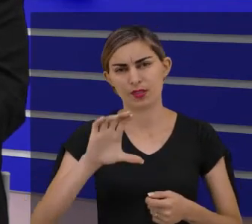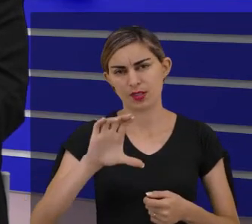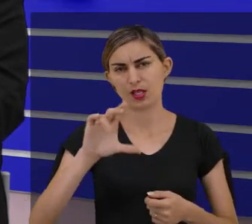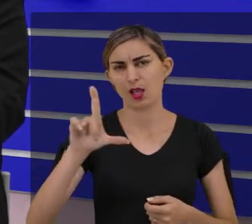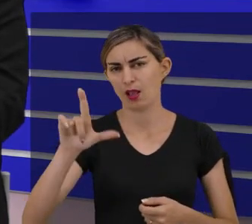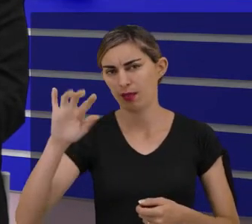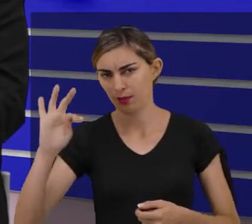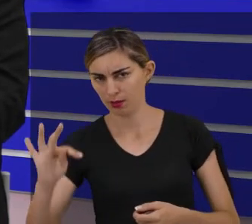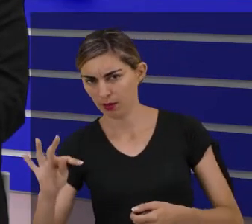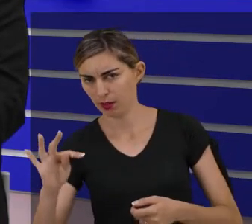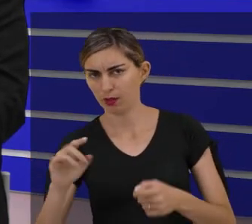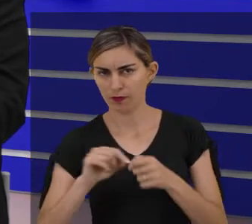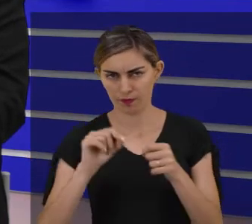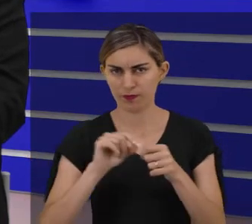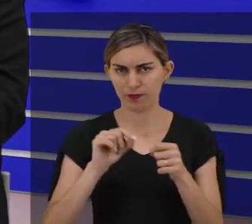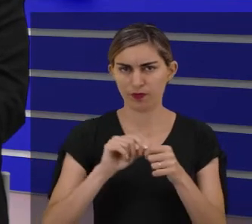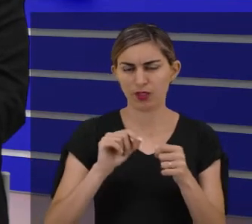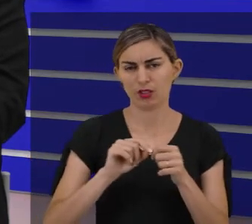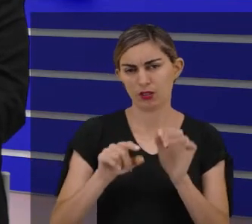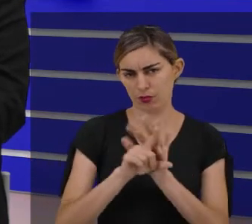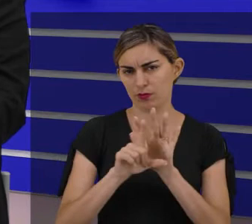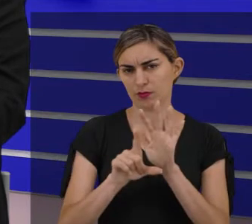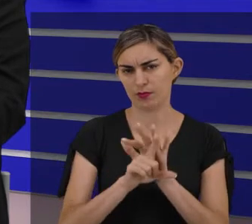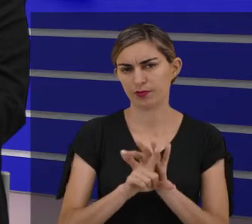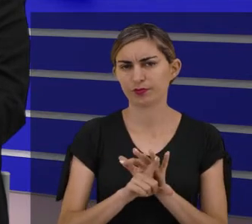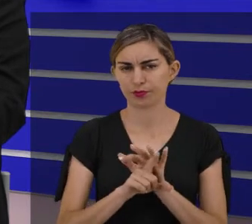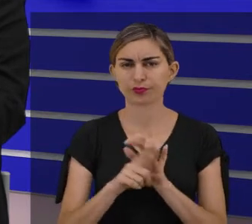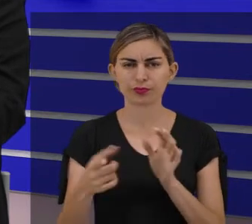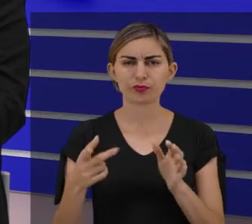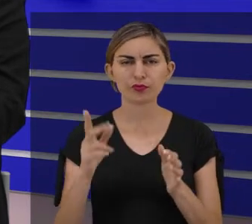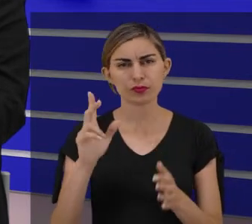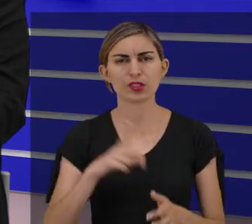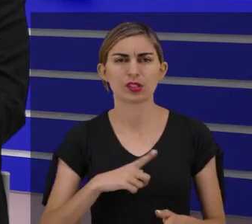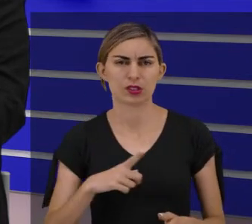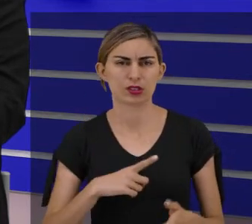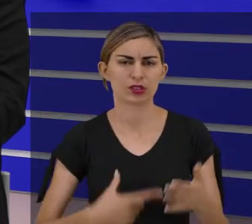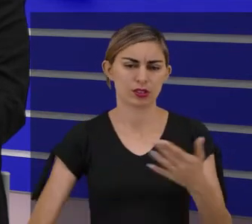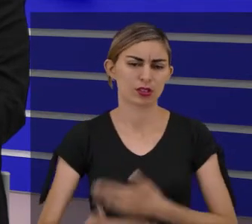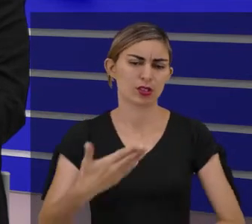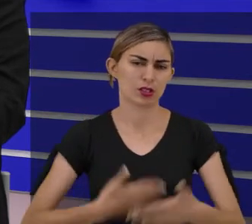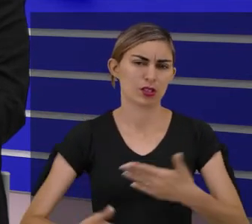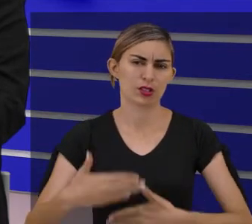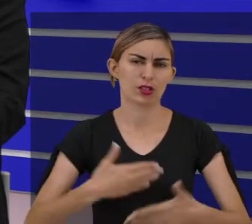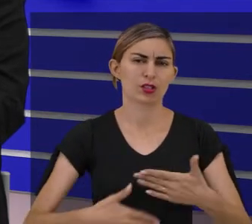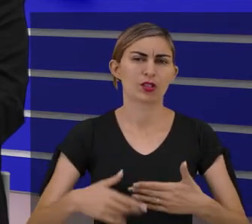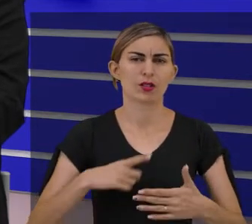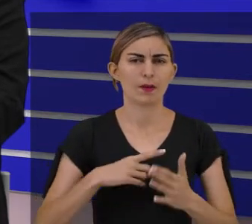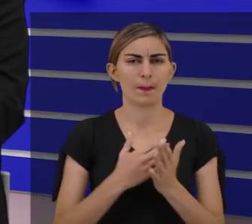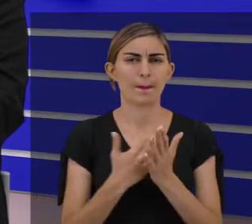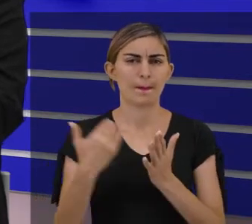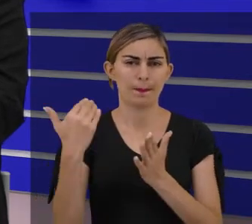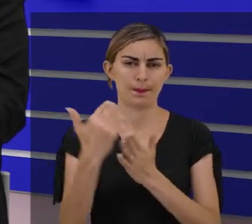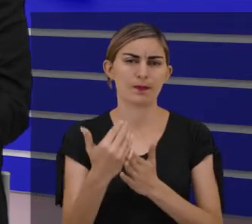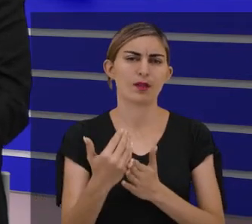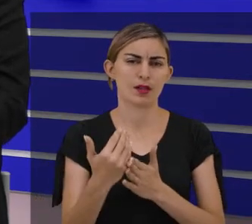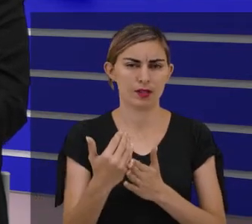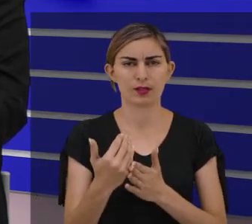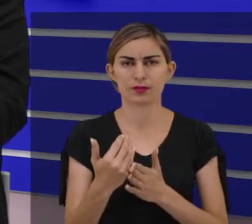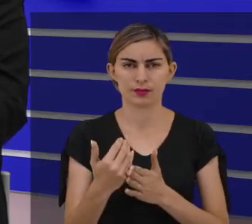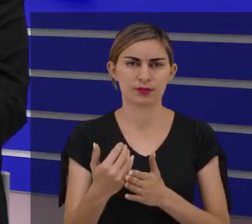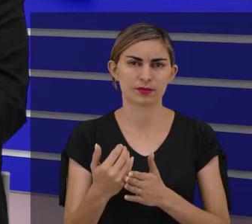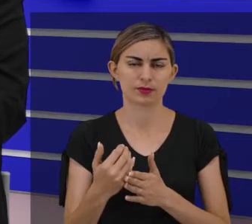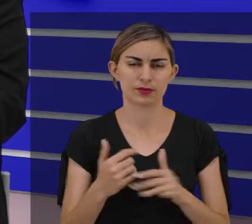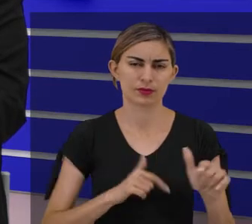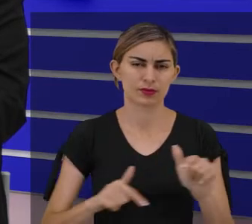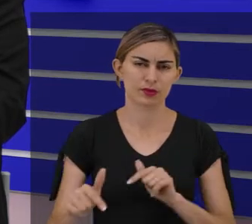CLT foi produzida enquanto lei, de fato você tinha uma relação que a gente chama muito mais hipossuficiente do